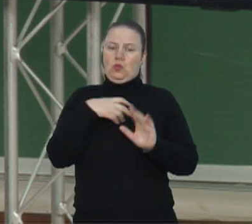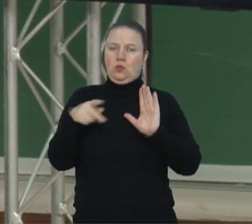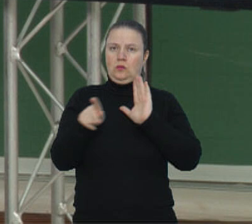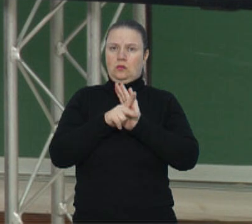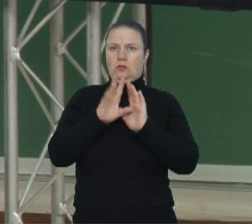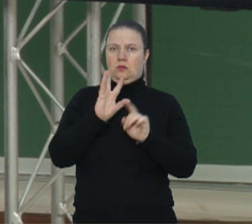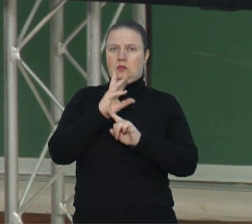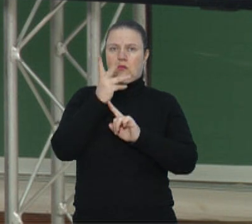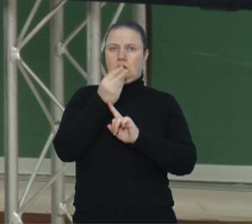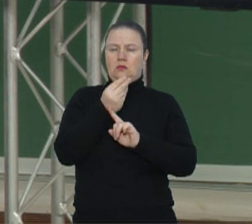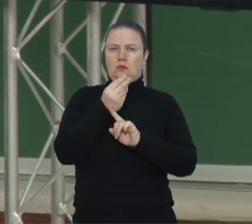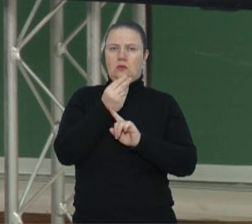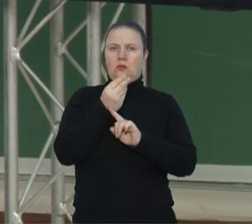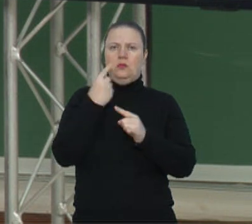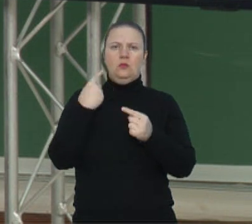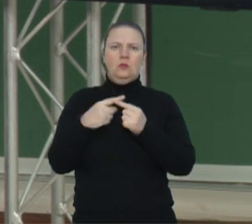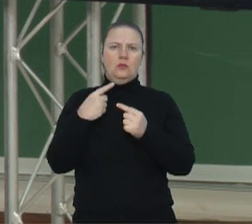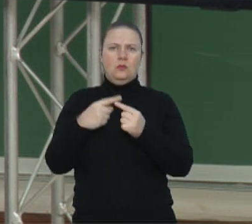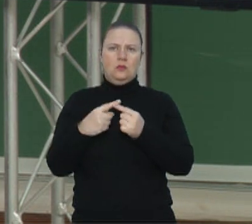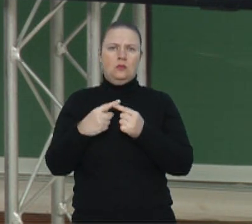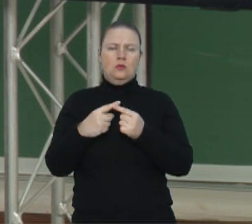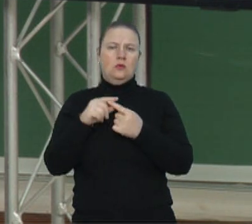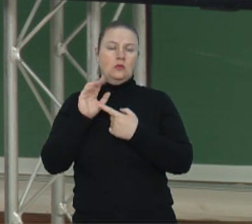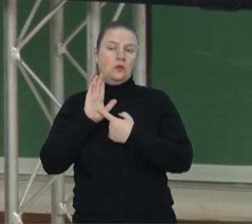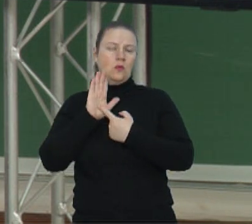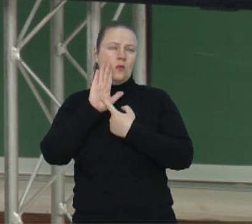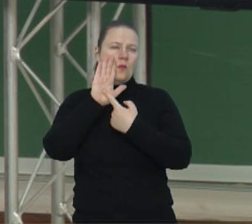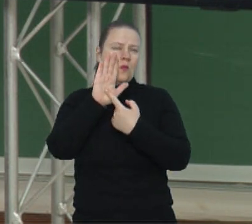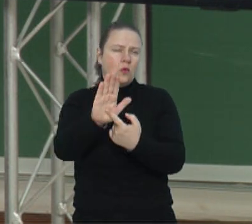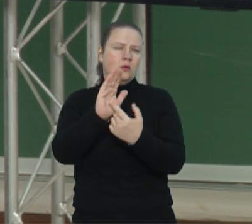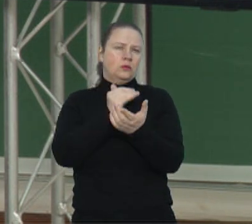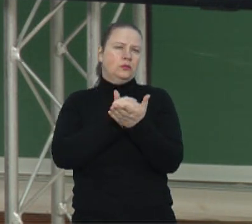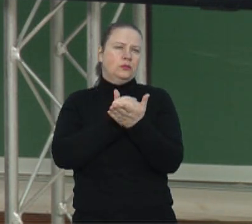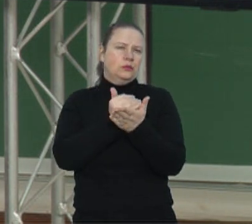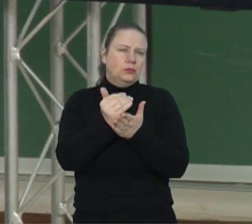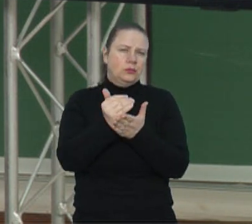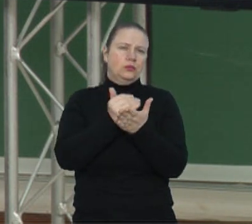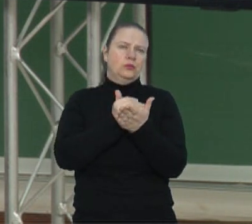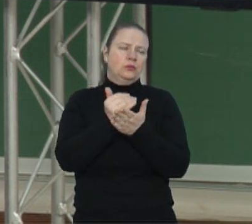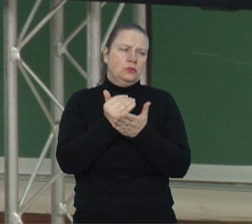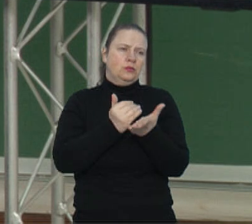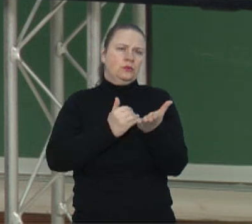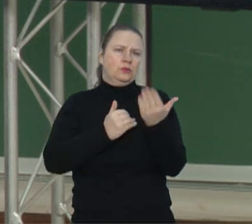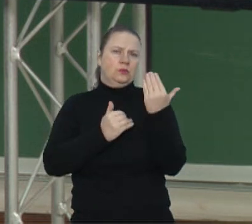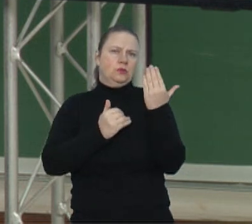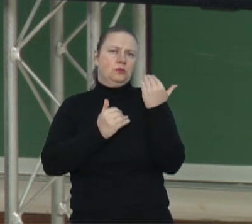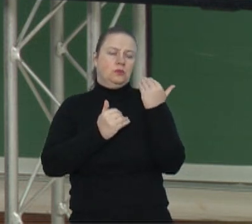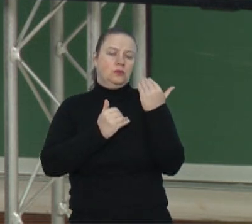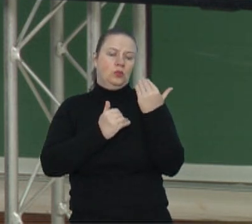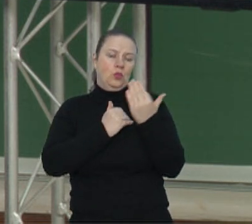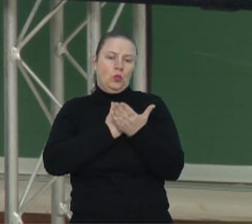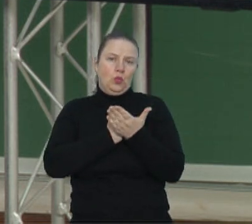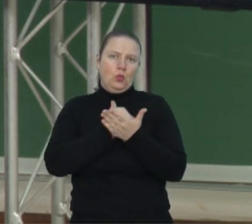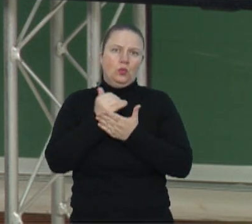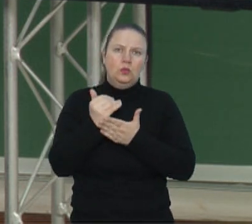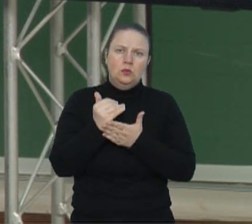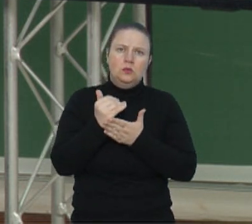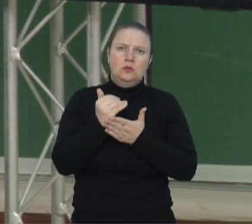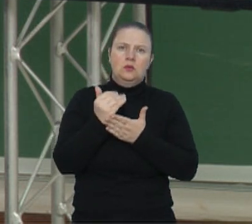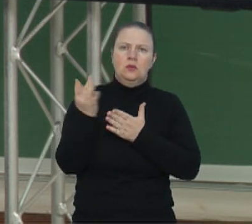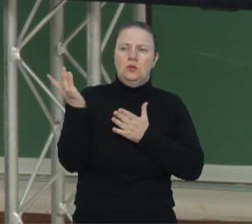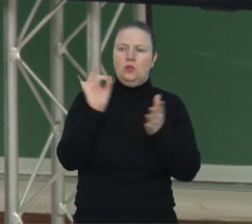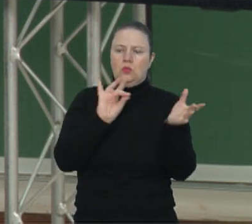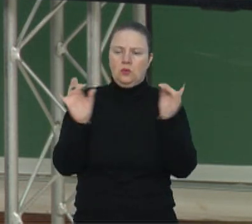ela começa a aparecer no cubismo, no dadaísmo, no surrealismo. Então, essa ação de colagem, de